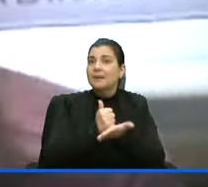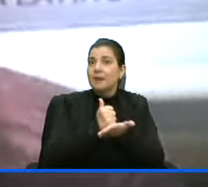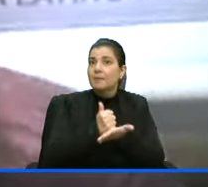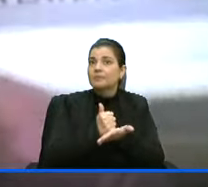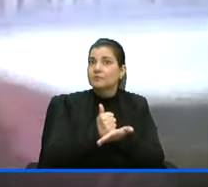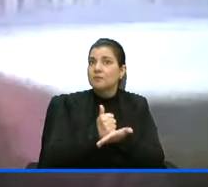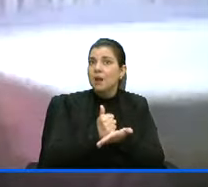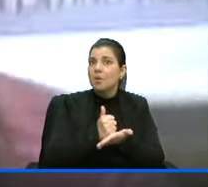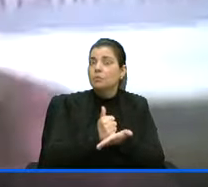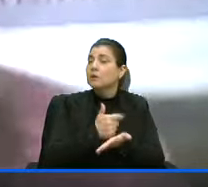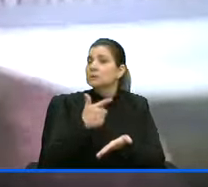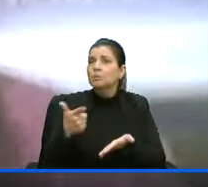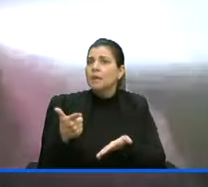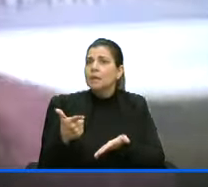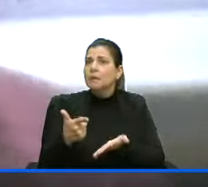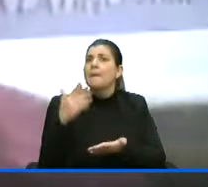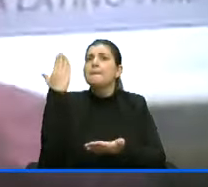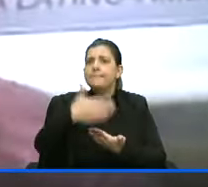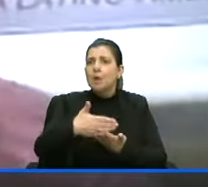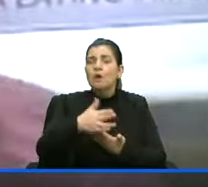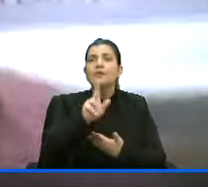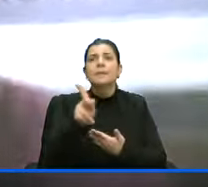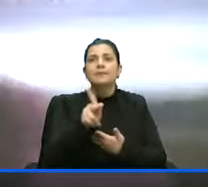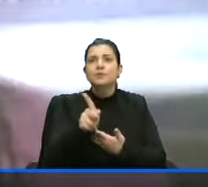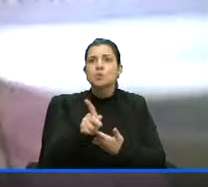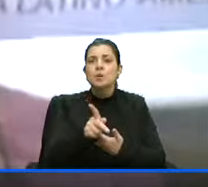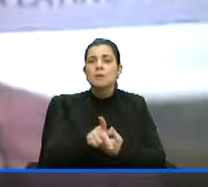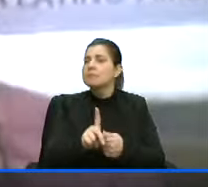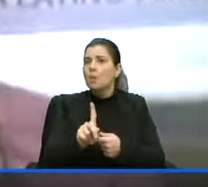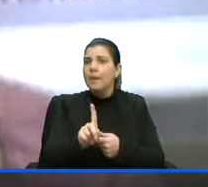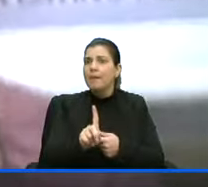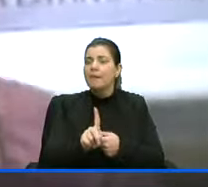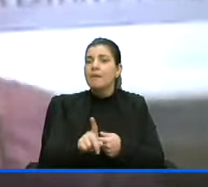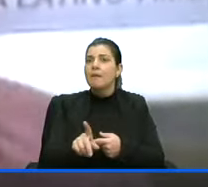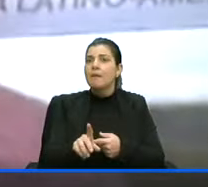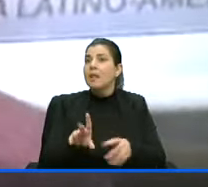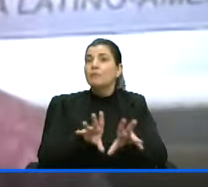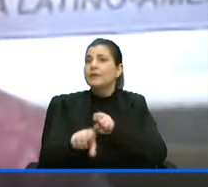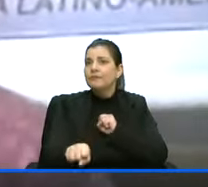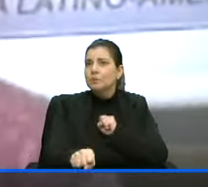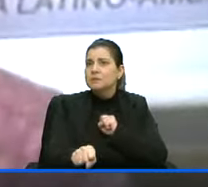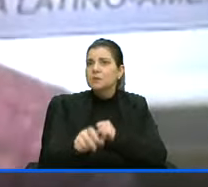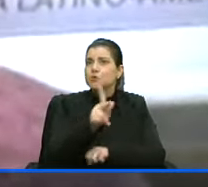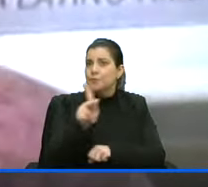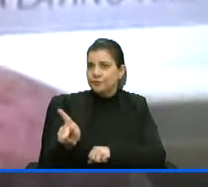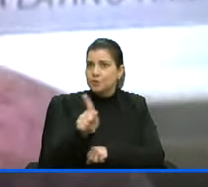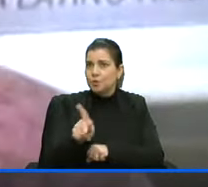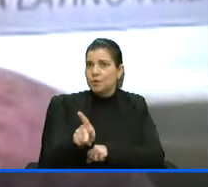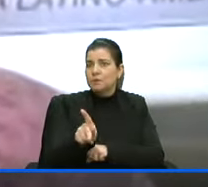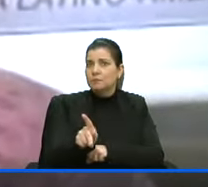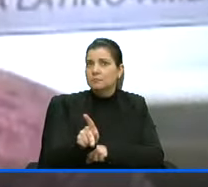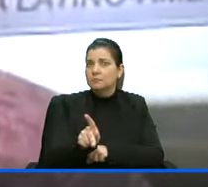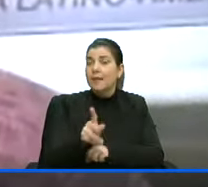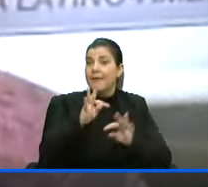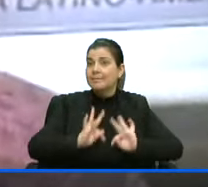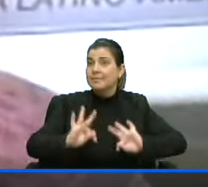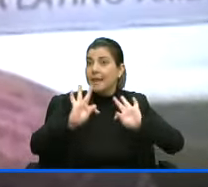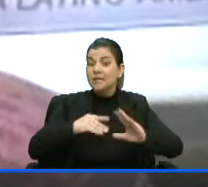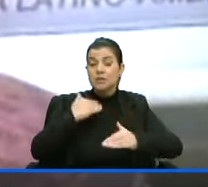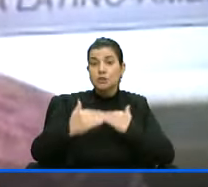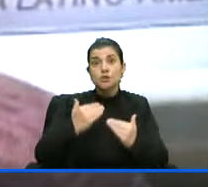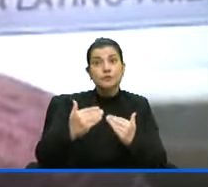dizia, não, não tem, me prove que ela é professora. Ela não é professora, ela é a técnica de desenvolvimento infantil. Então, eu quero dizer aqui, eu acho